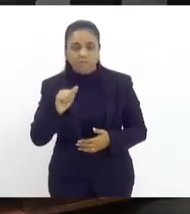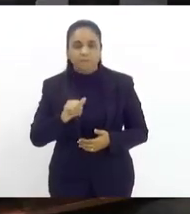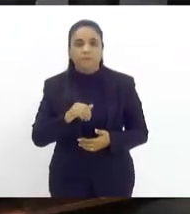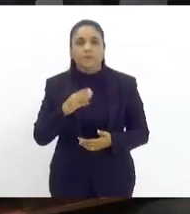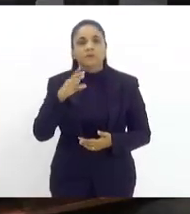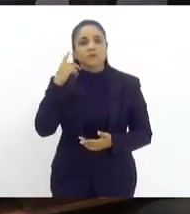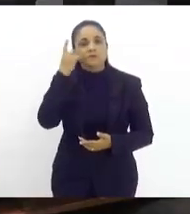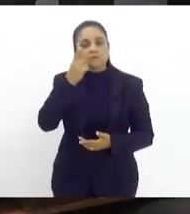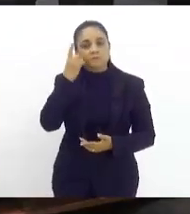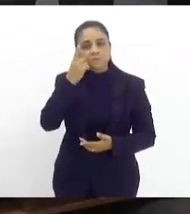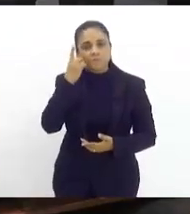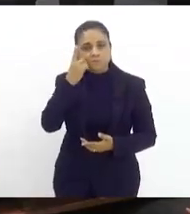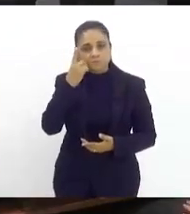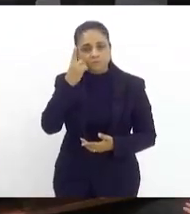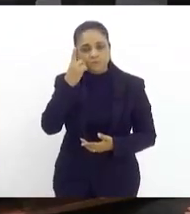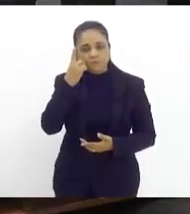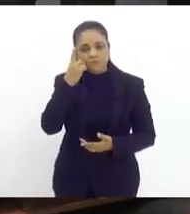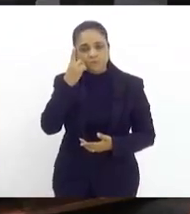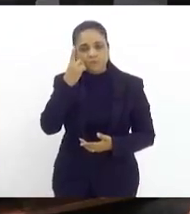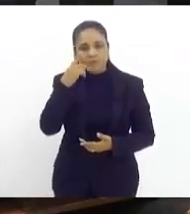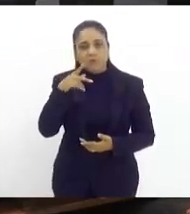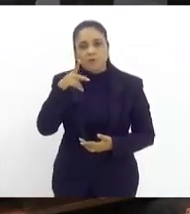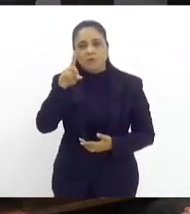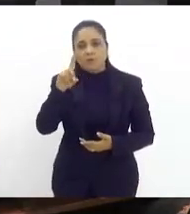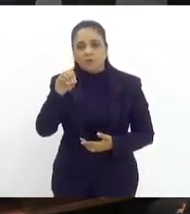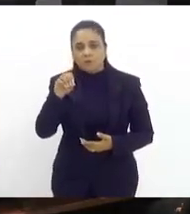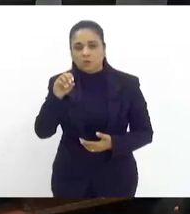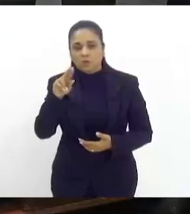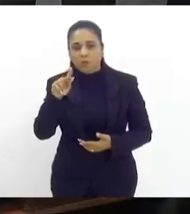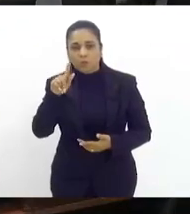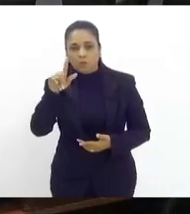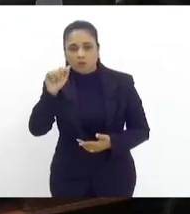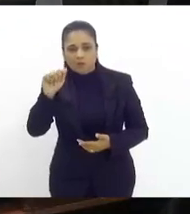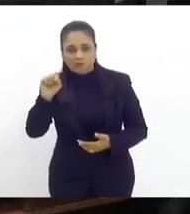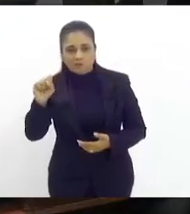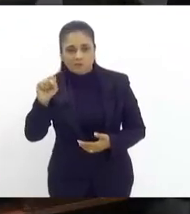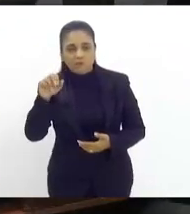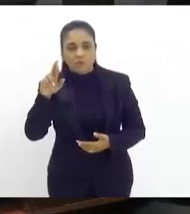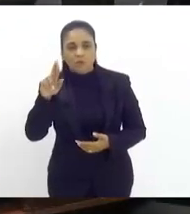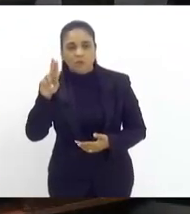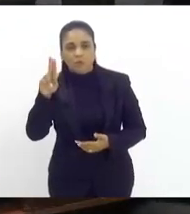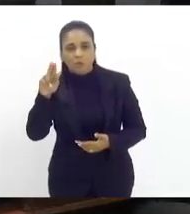deputado Douglas ruas por favor